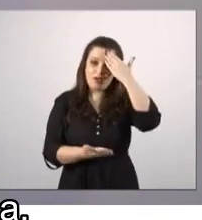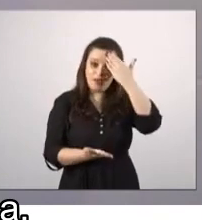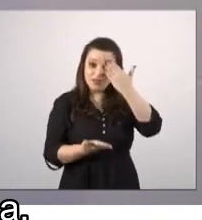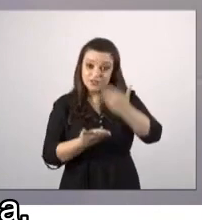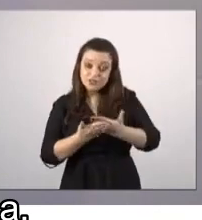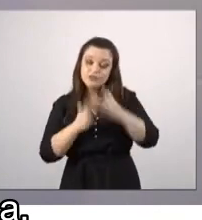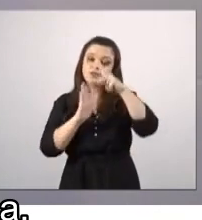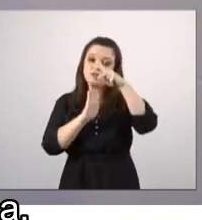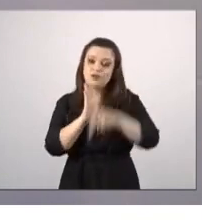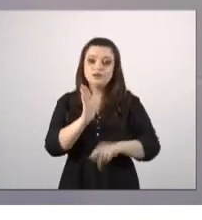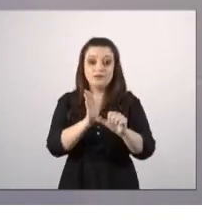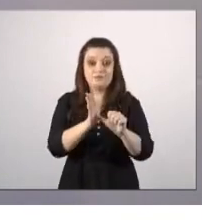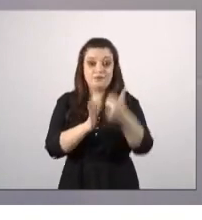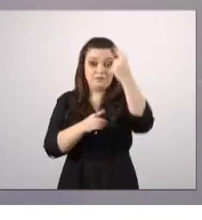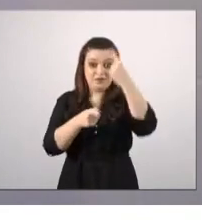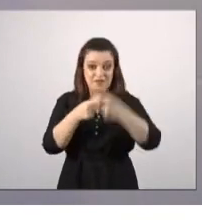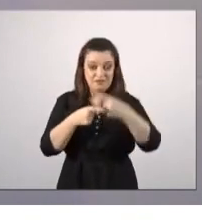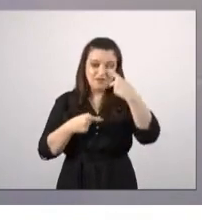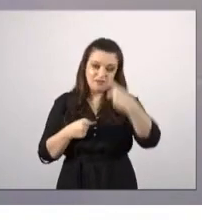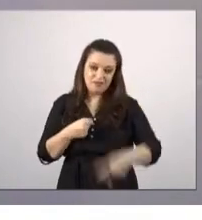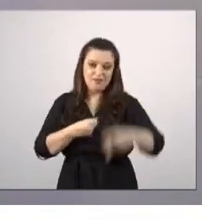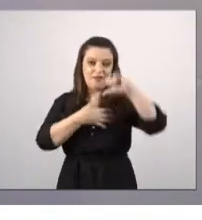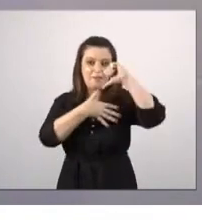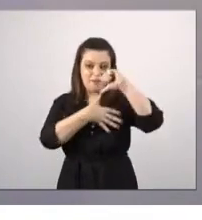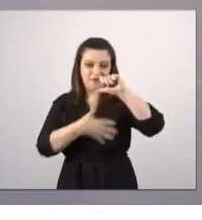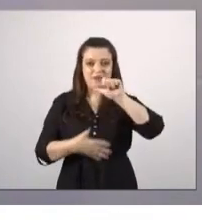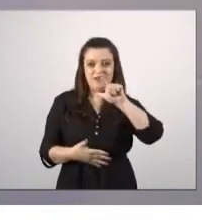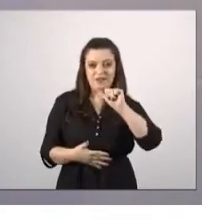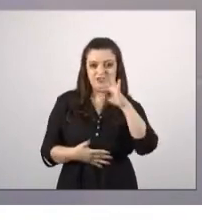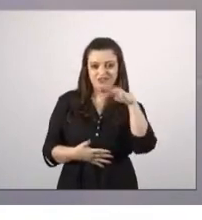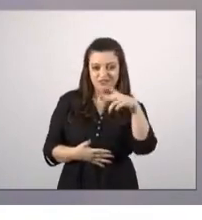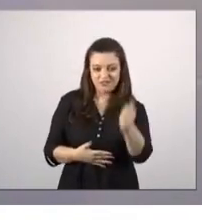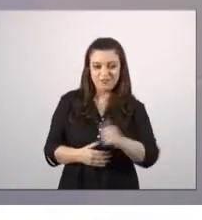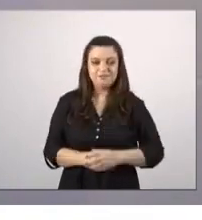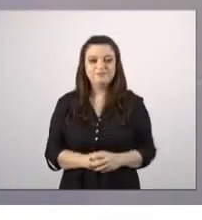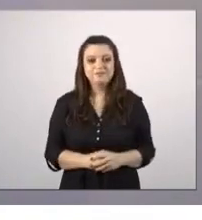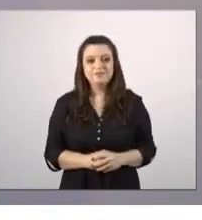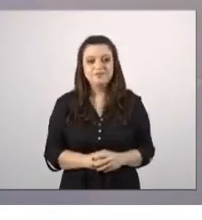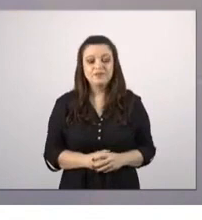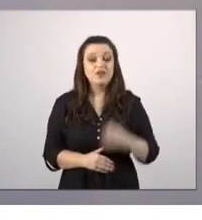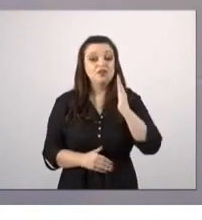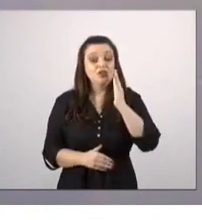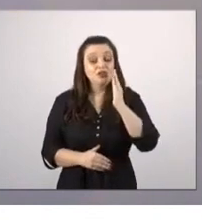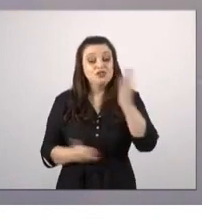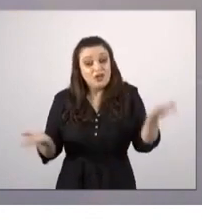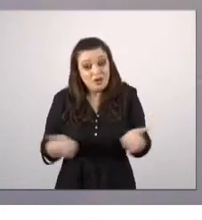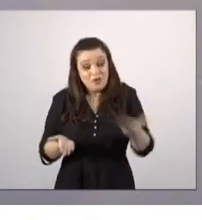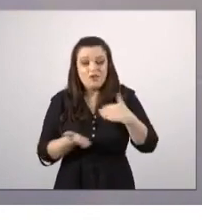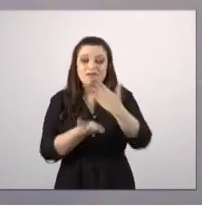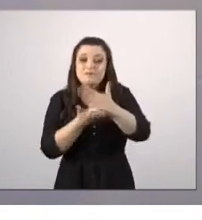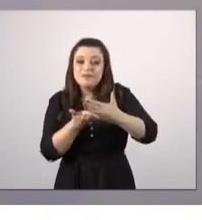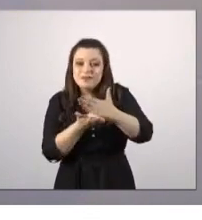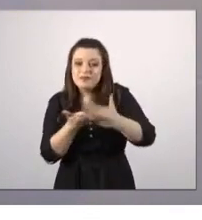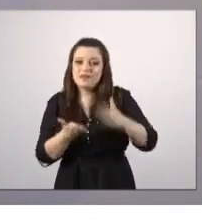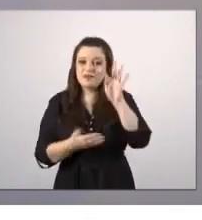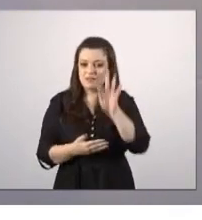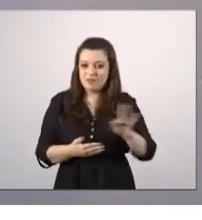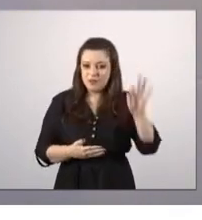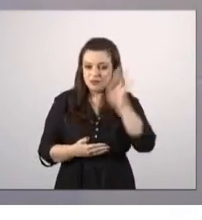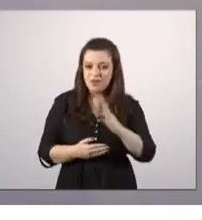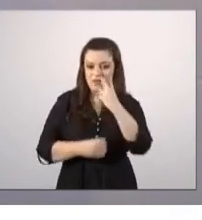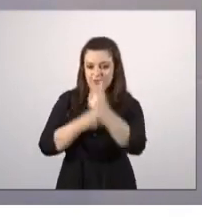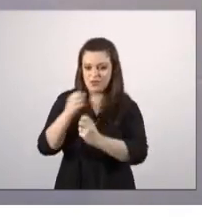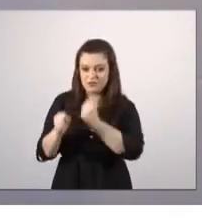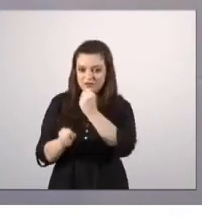pioneiro na América Latina. Como ainda é uma metade da jornada, alguns podem pensar, será